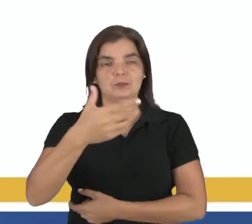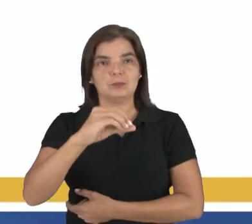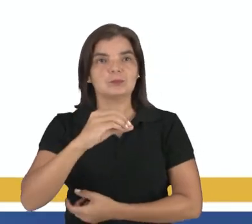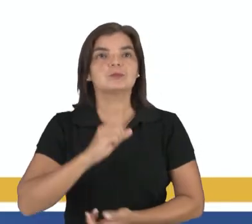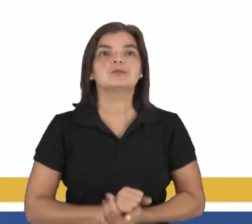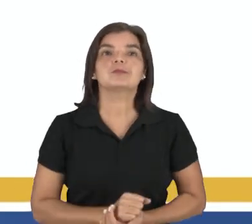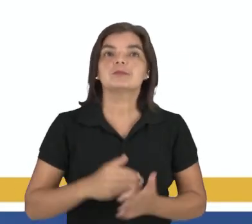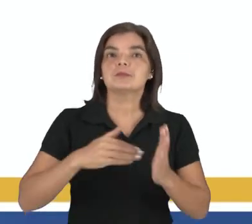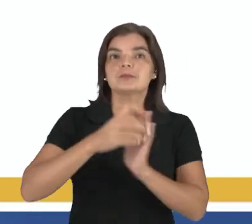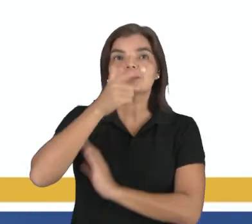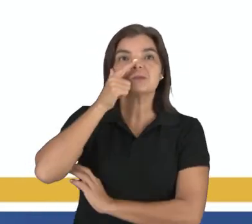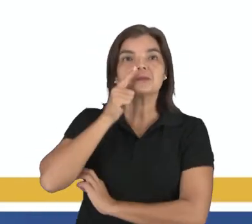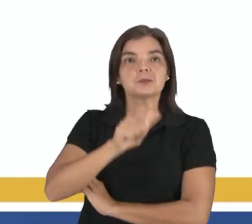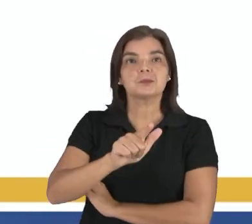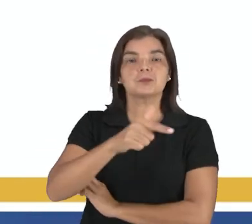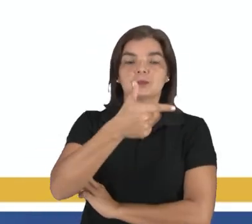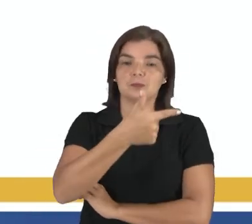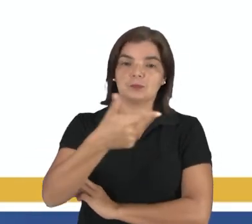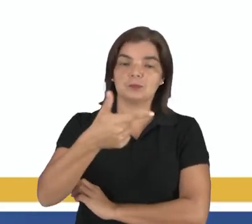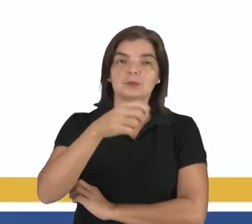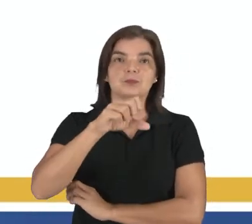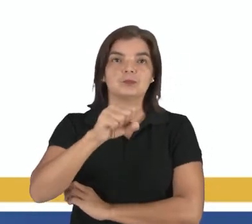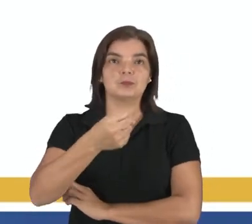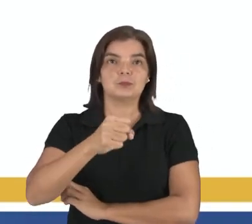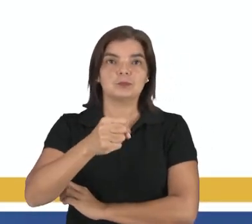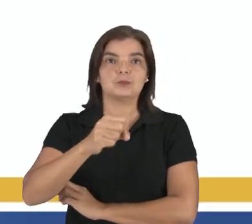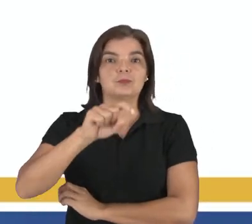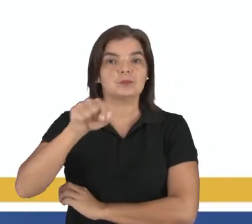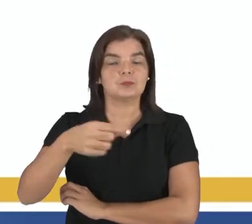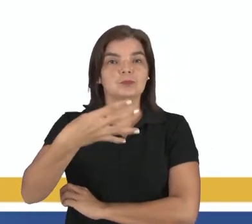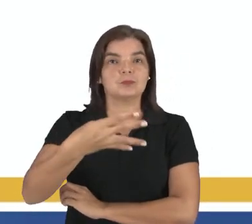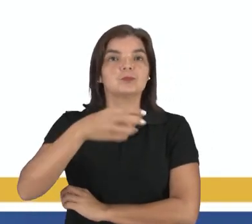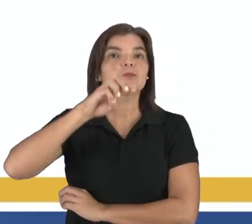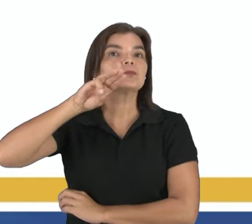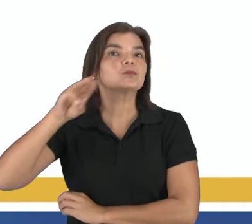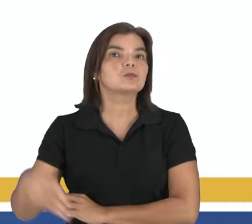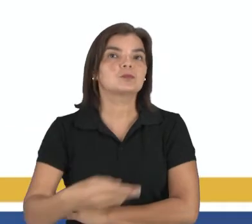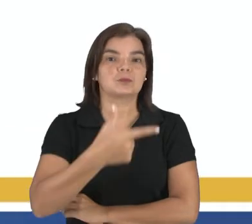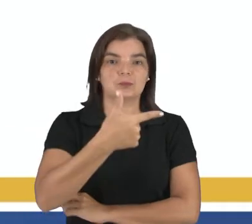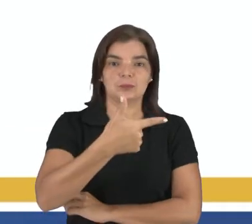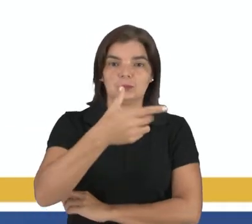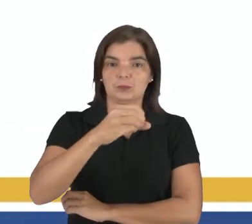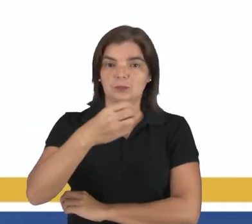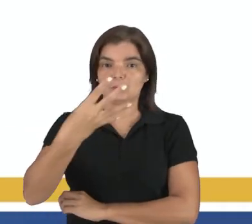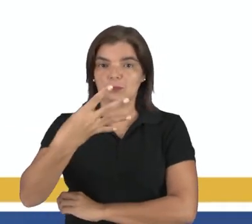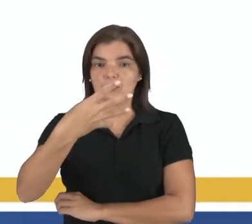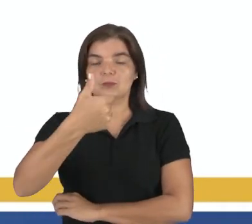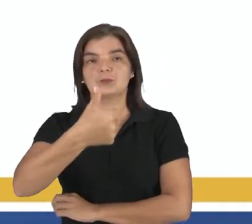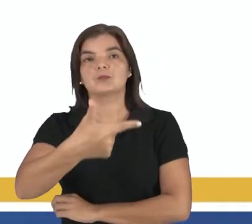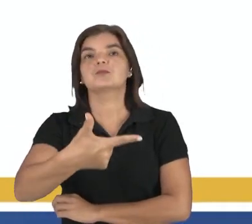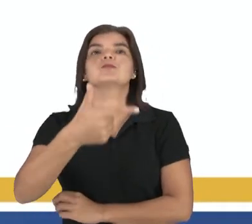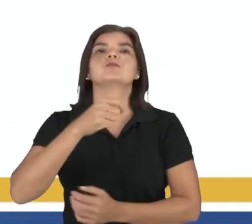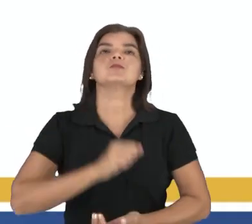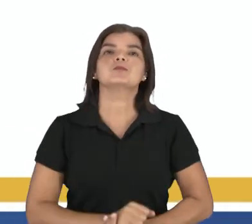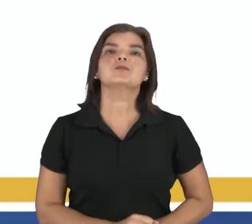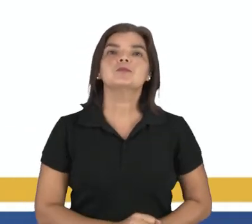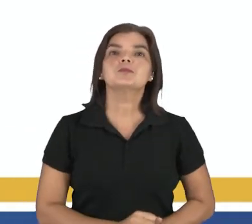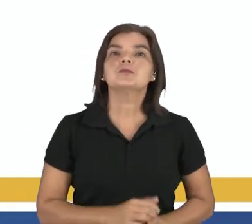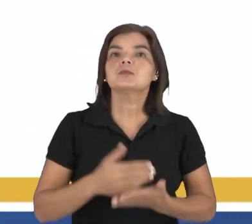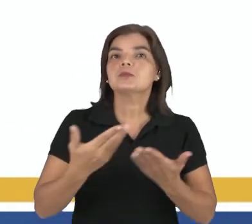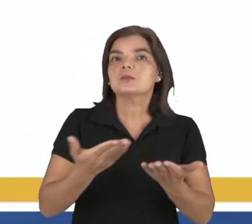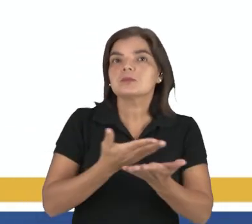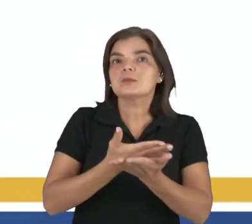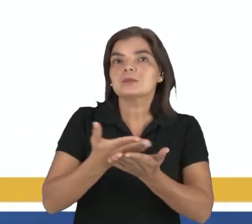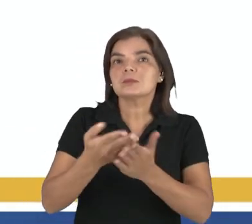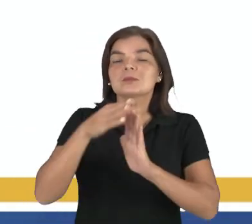2020, até alcançar o máximo de 228,4 milhões em 2042,